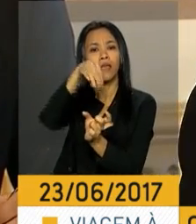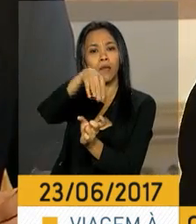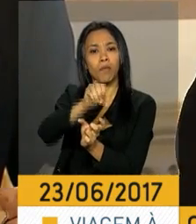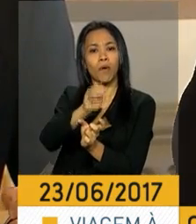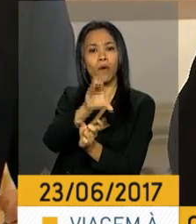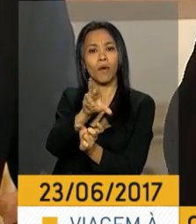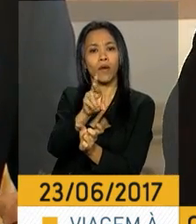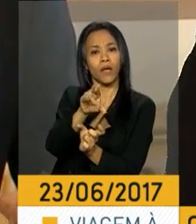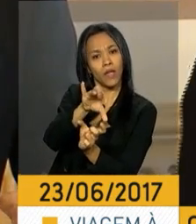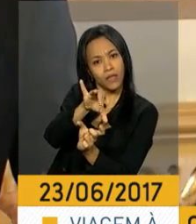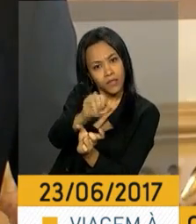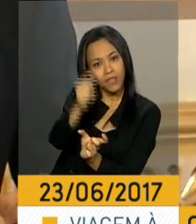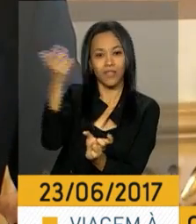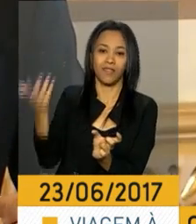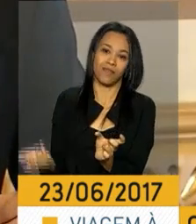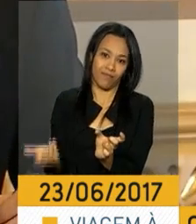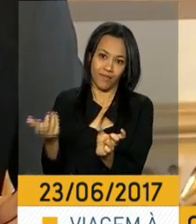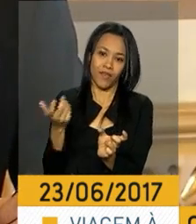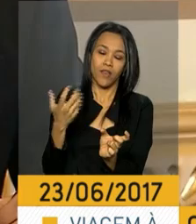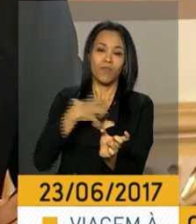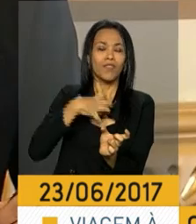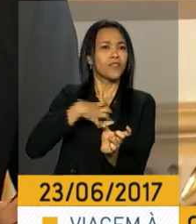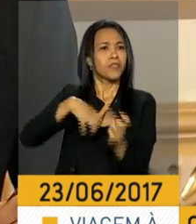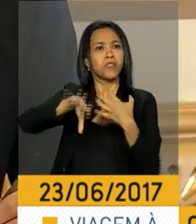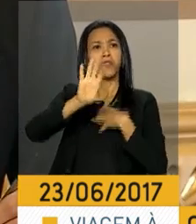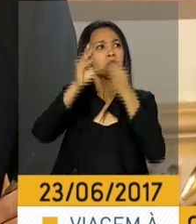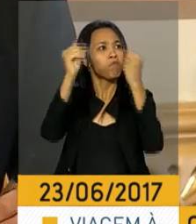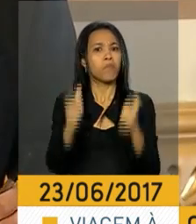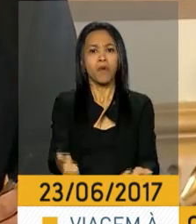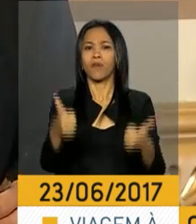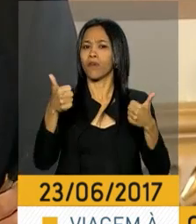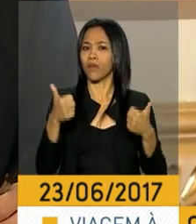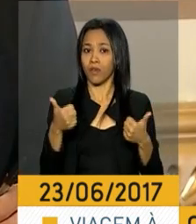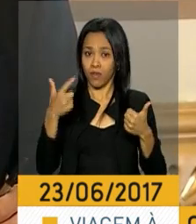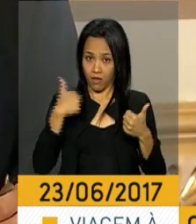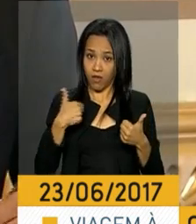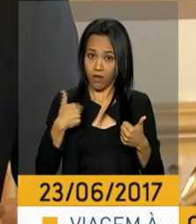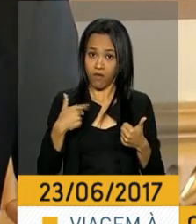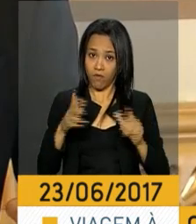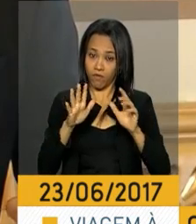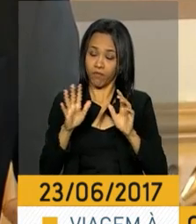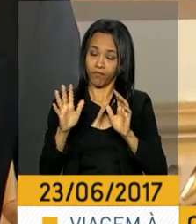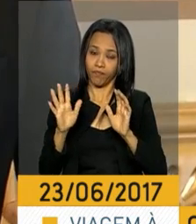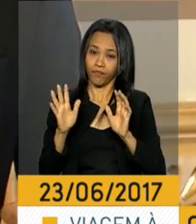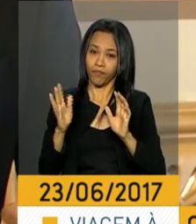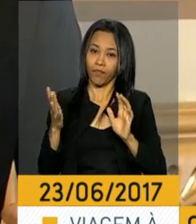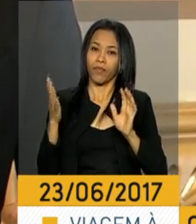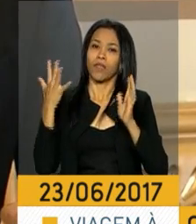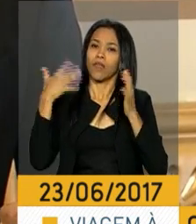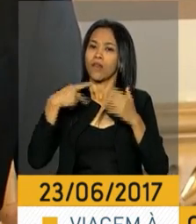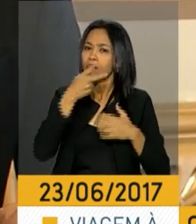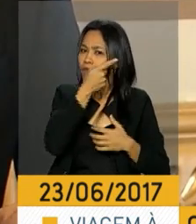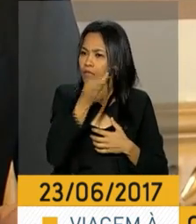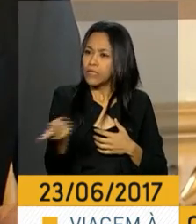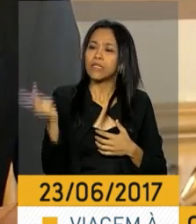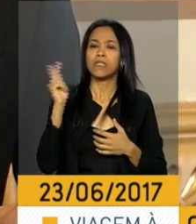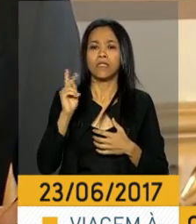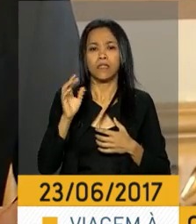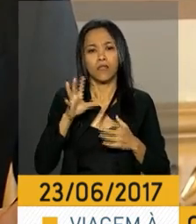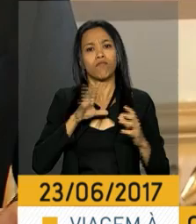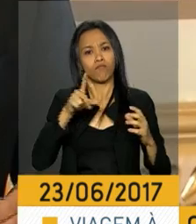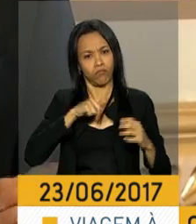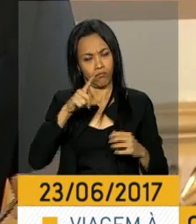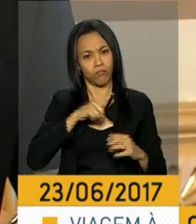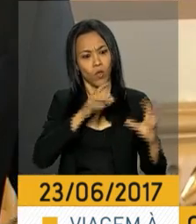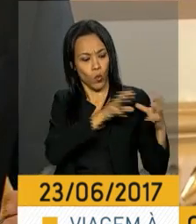tanto aqui quanto no Brasil. Eu tenho a satisfação de encerrar uma primeira parte da nossa visita, acompanhada de uma